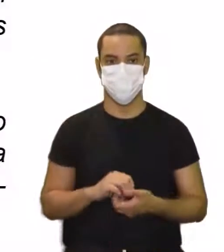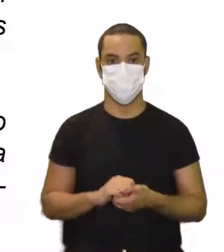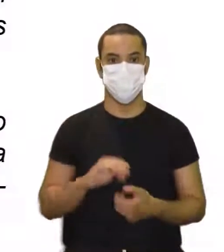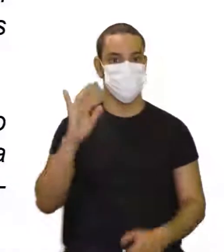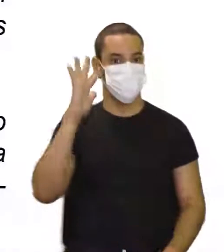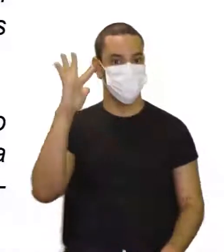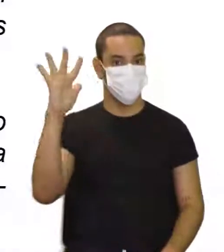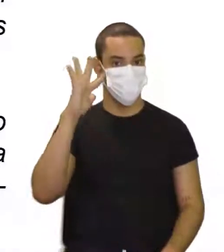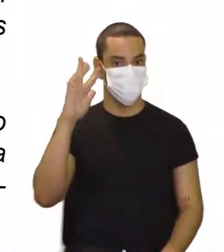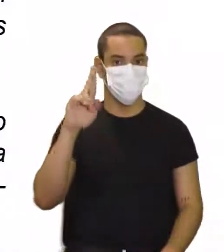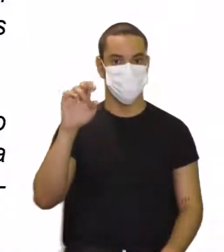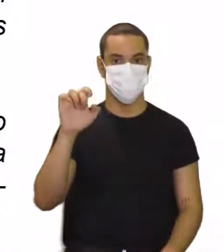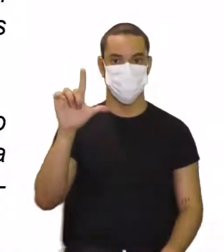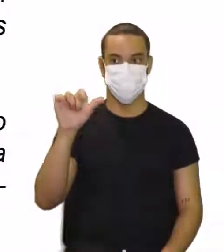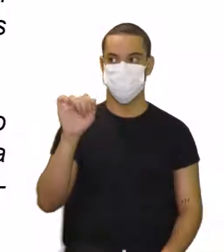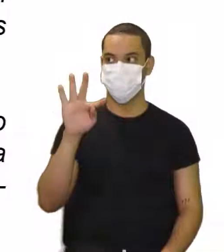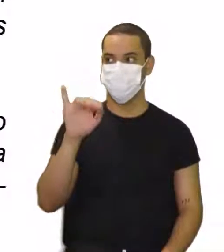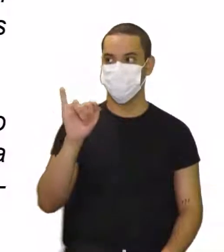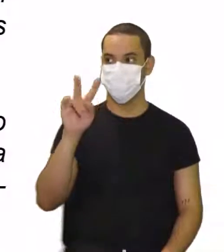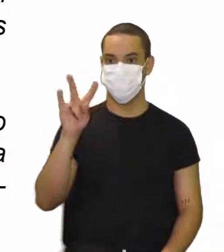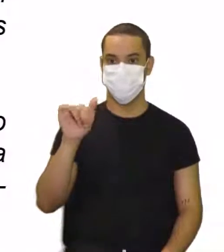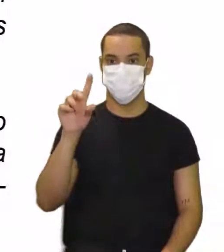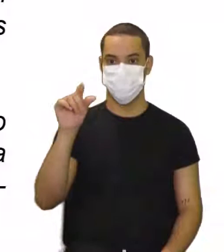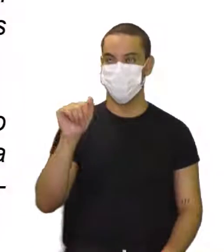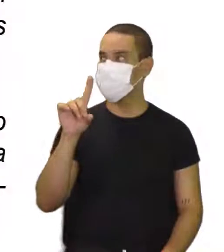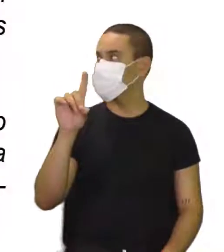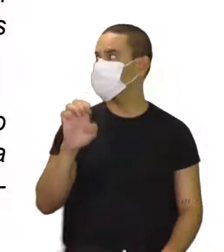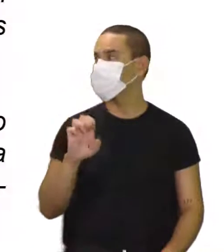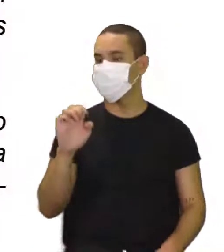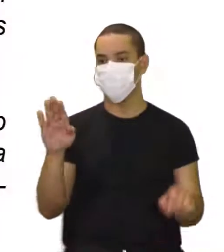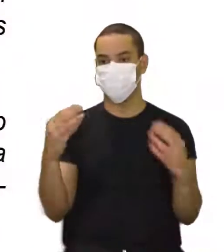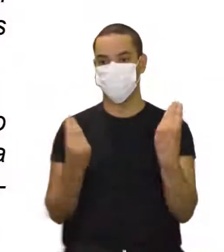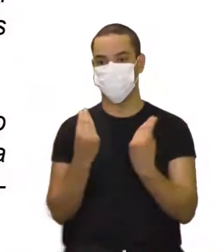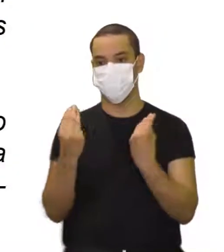da relatividade restrita. Então, a